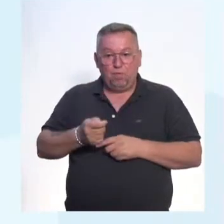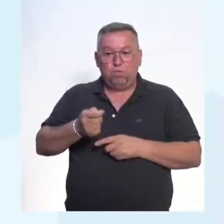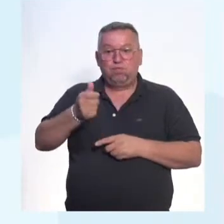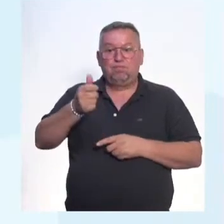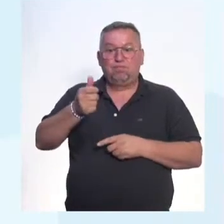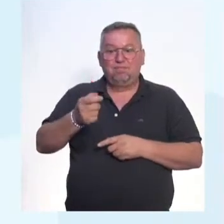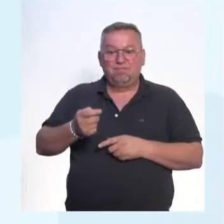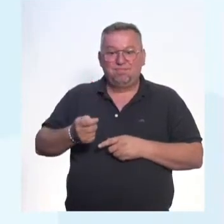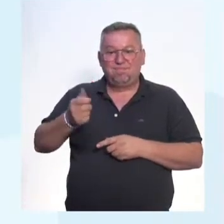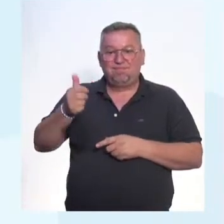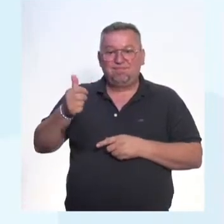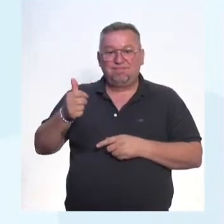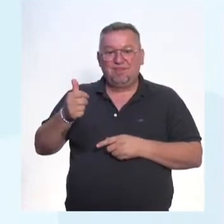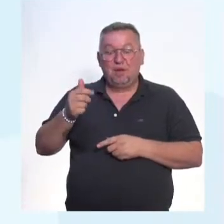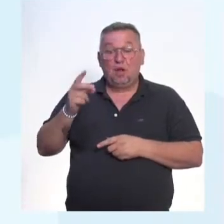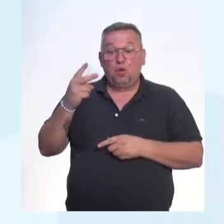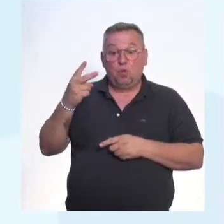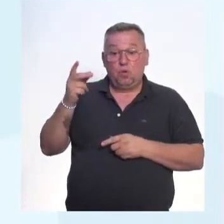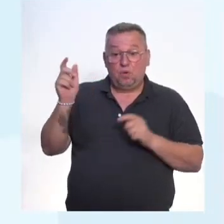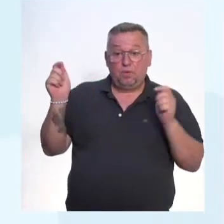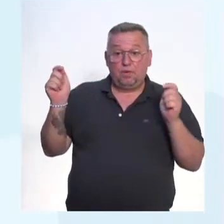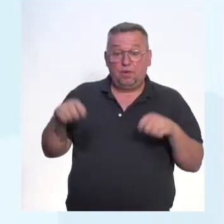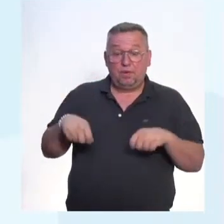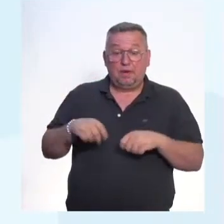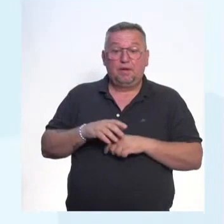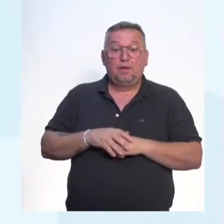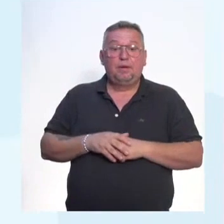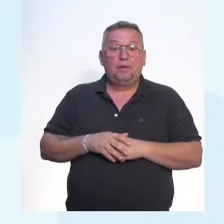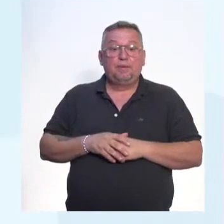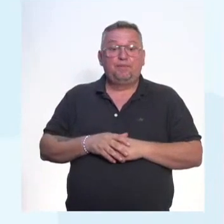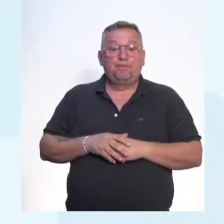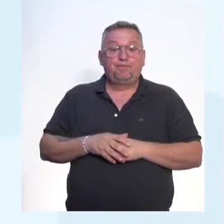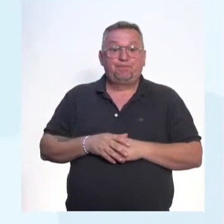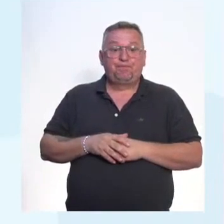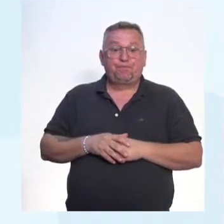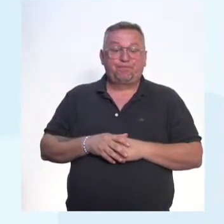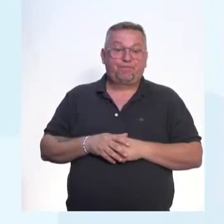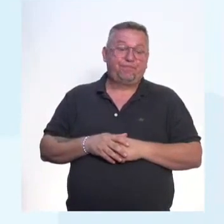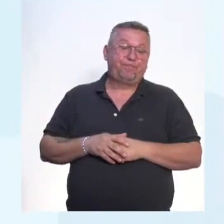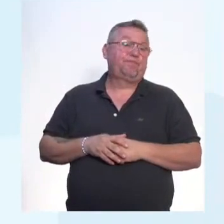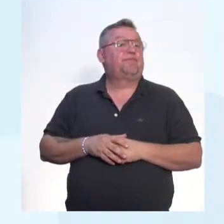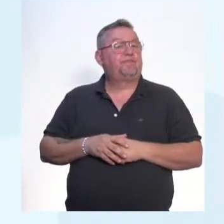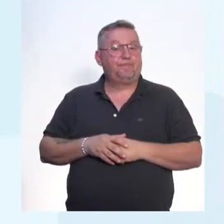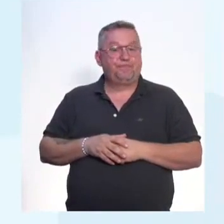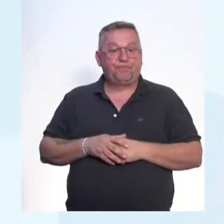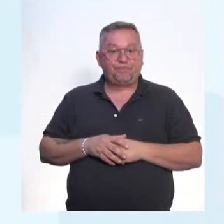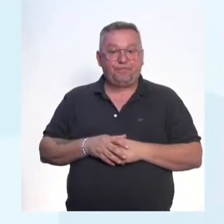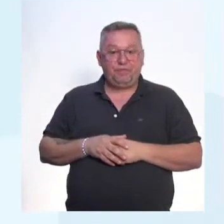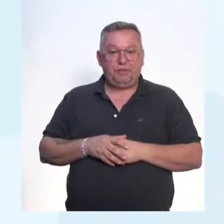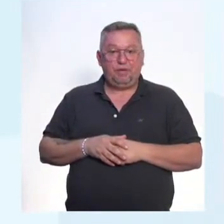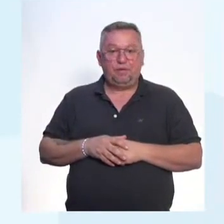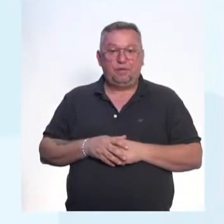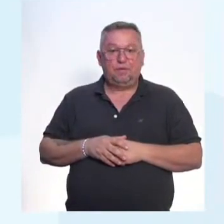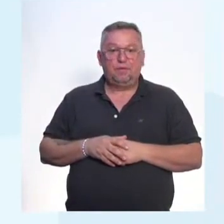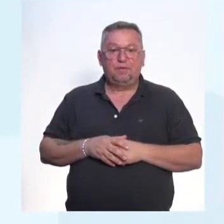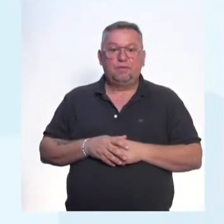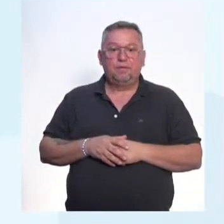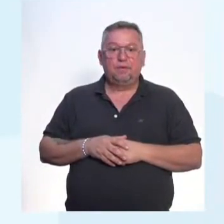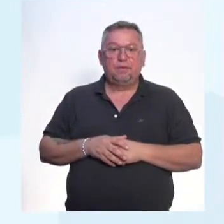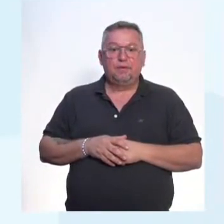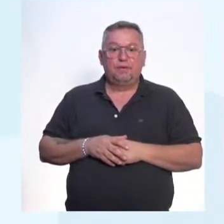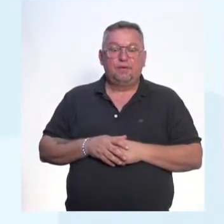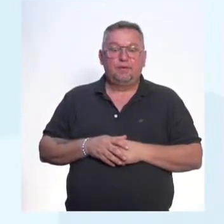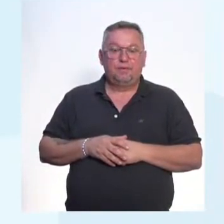lançamento, 2 possibilidades. Então, 2 vezes 2, vezes 2, vezes